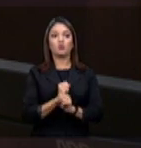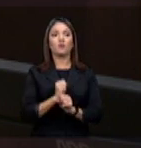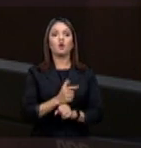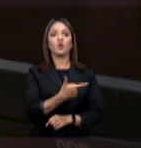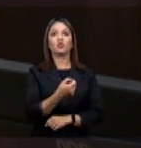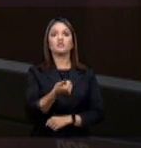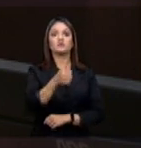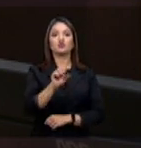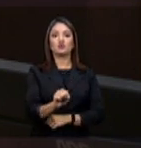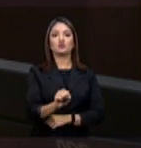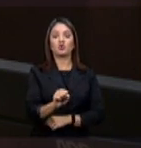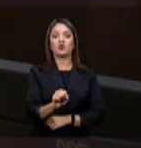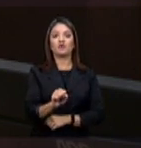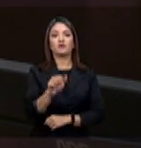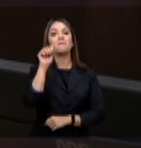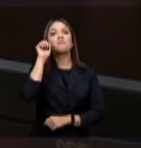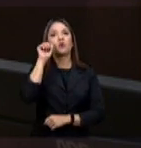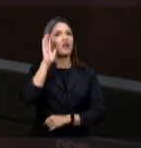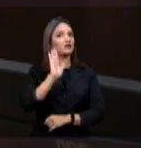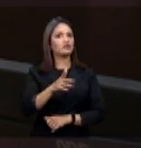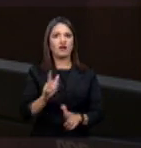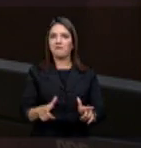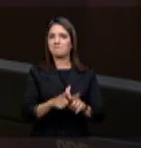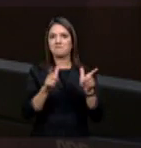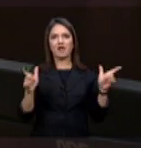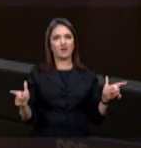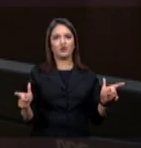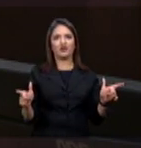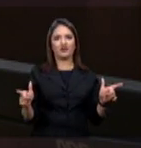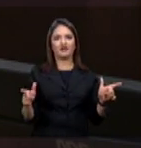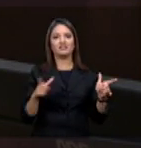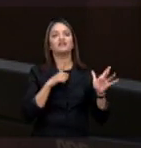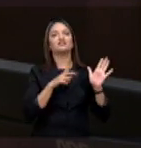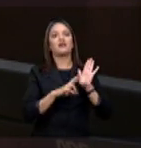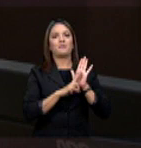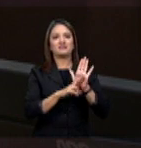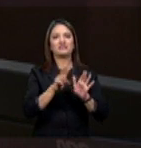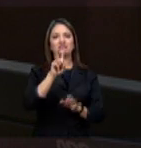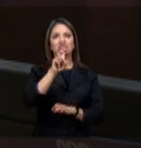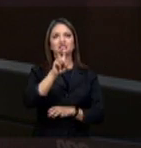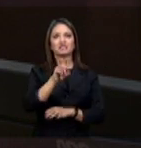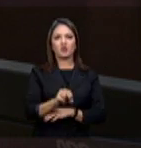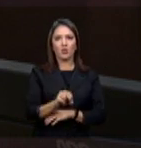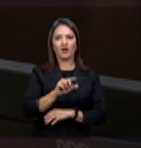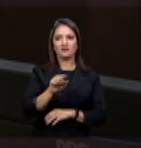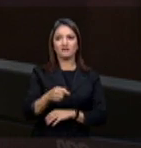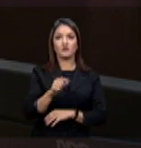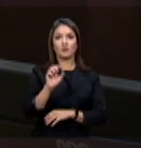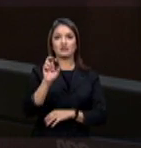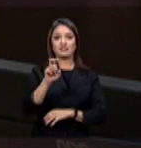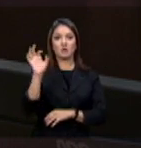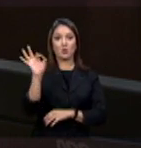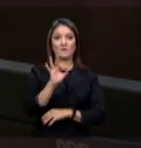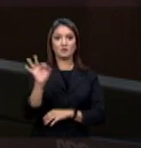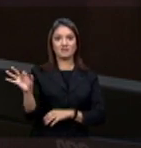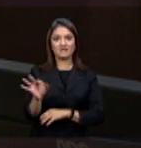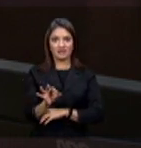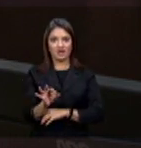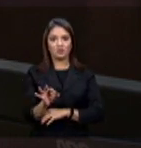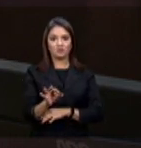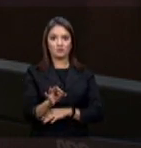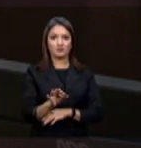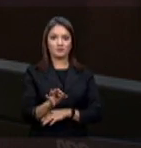2018 na justiça do trabalho as mulheres já eram maioria que representavam 50,5 por cento de todos os magistrados